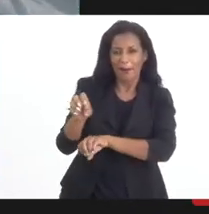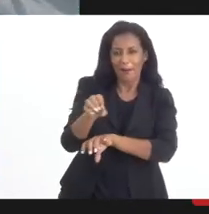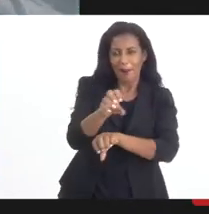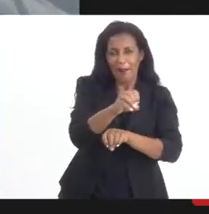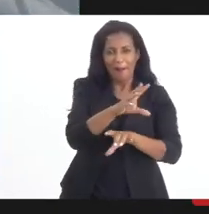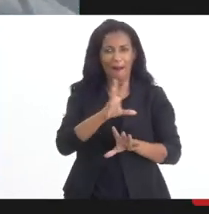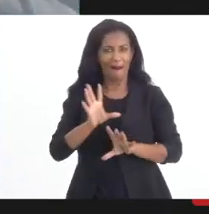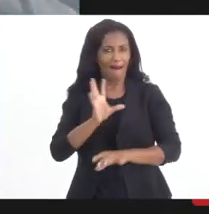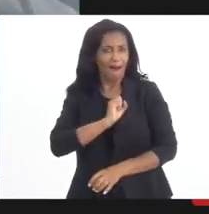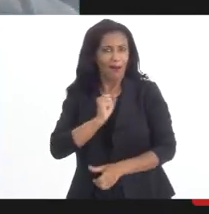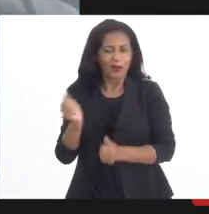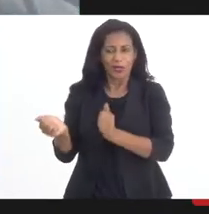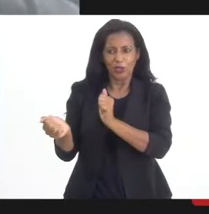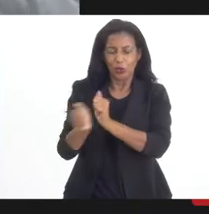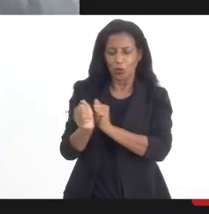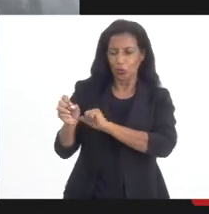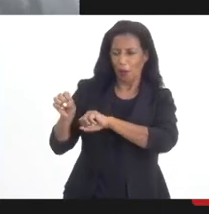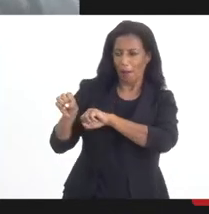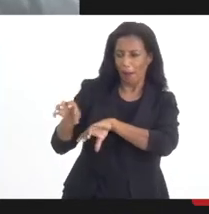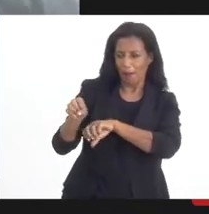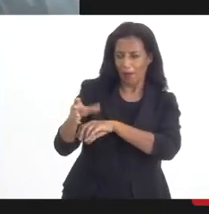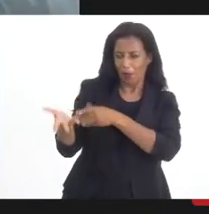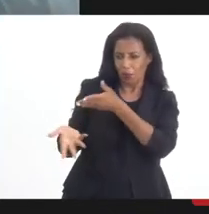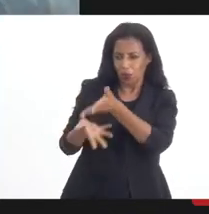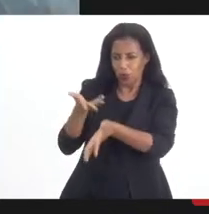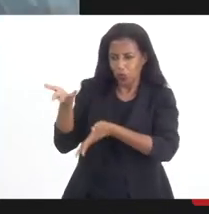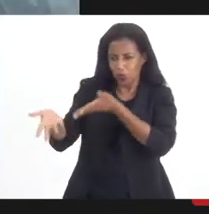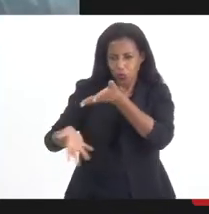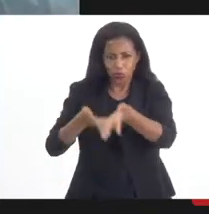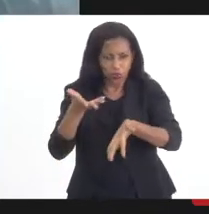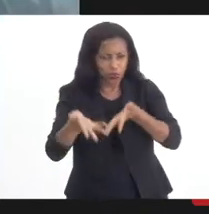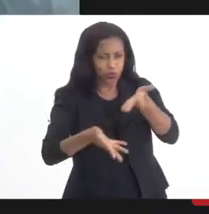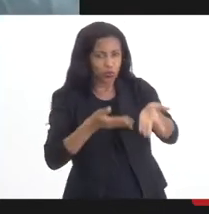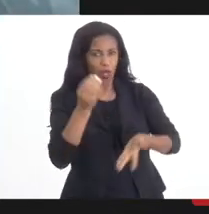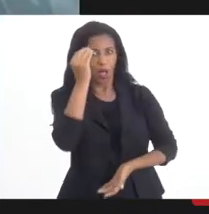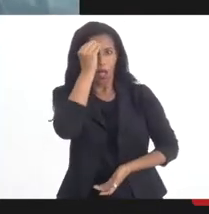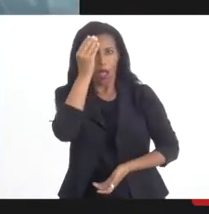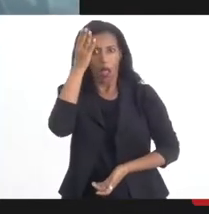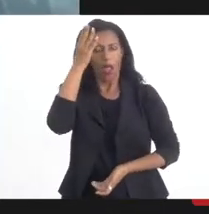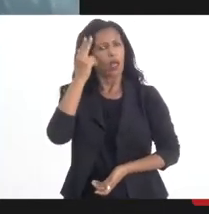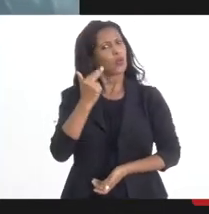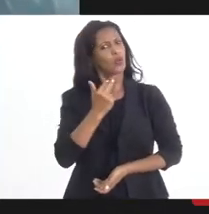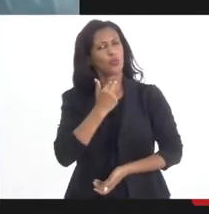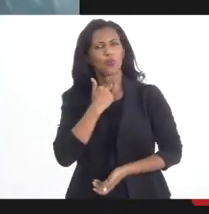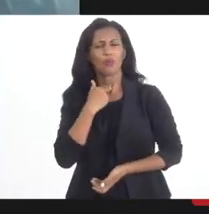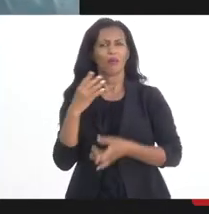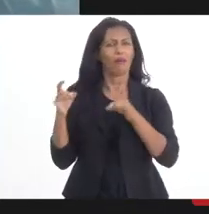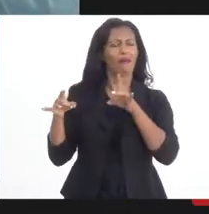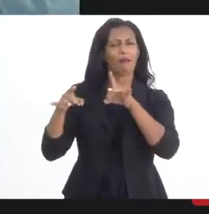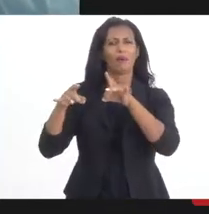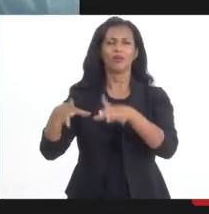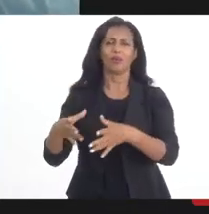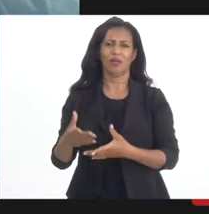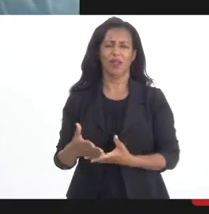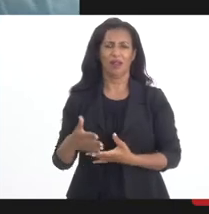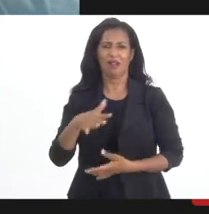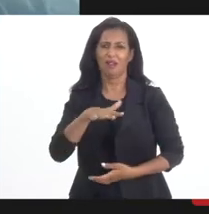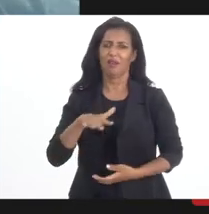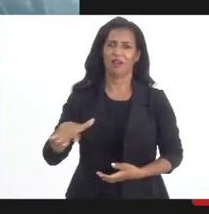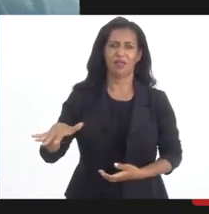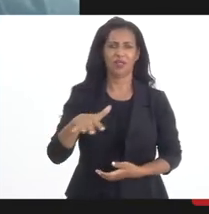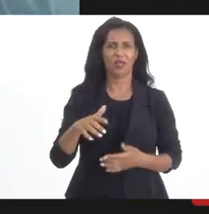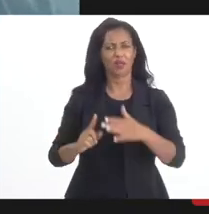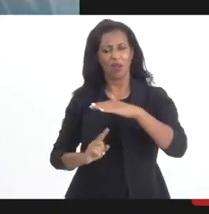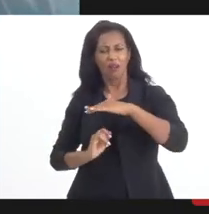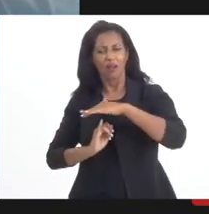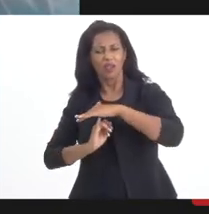junto com um aluno, passar conhecimento. Não podemos deixar esta região sem uma instituição forte. Por